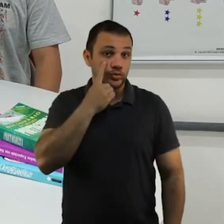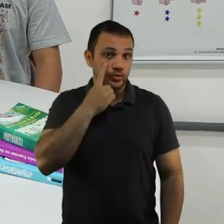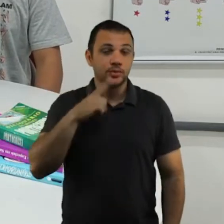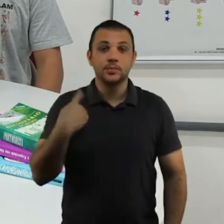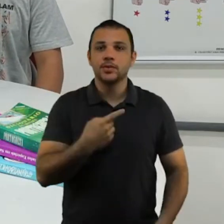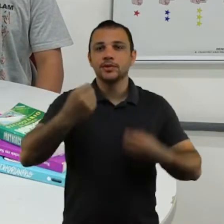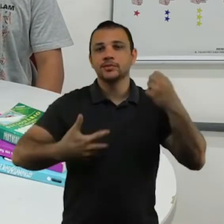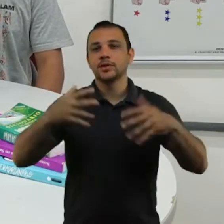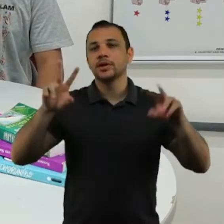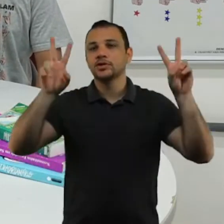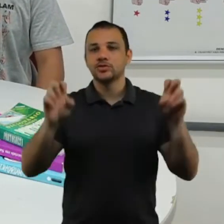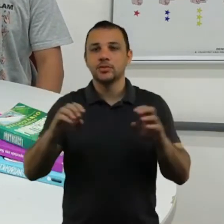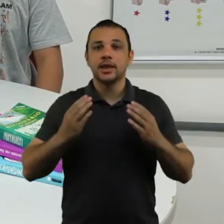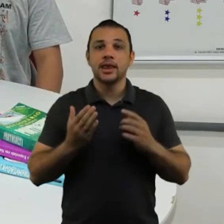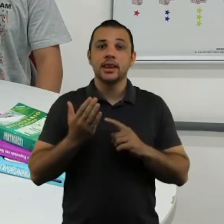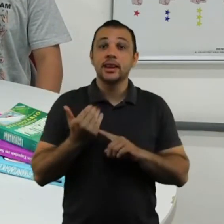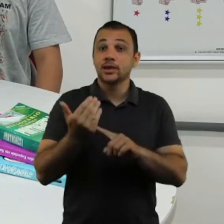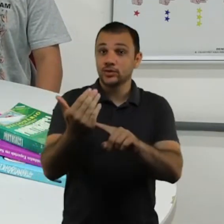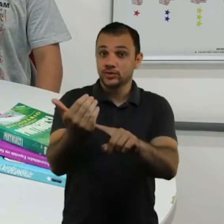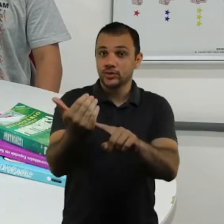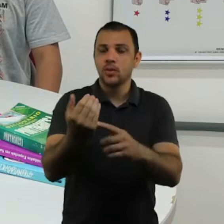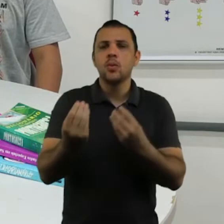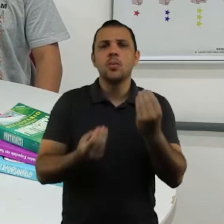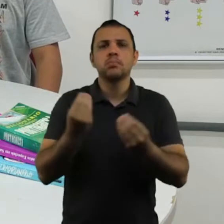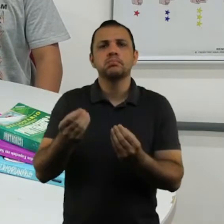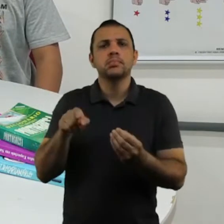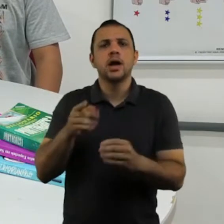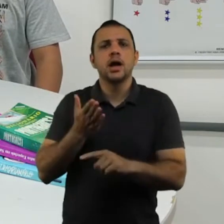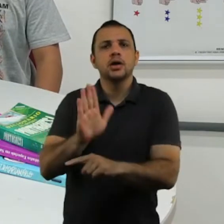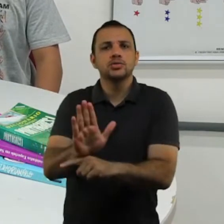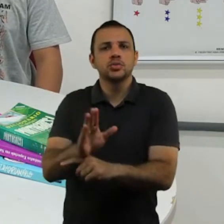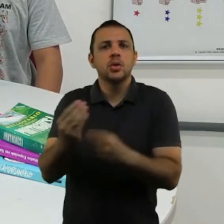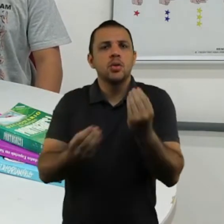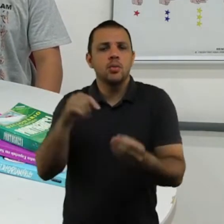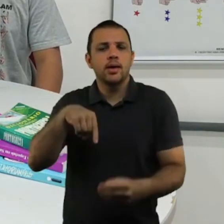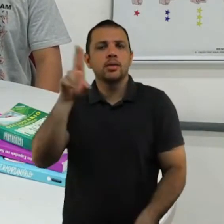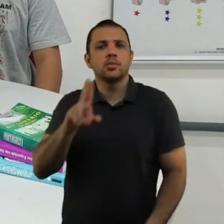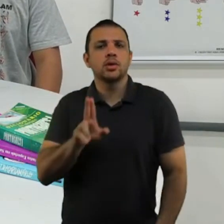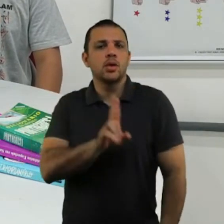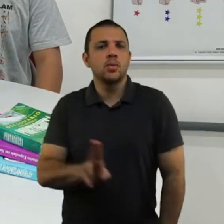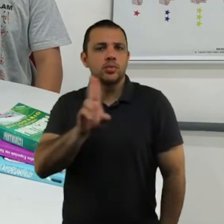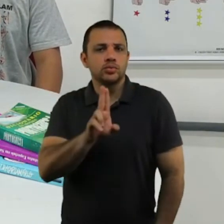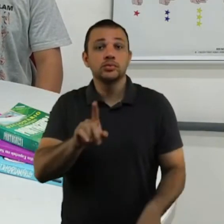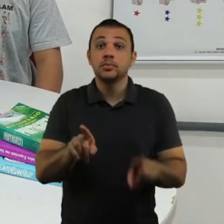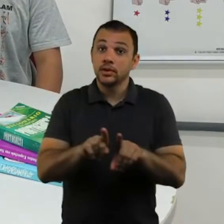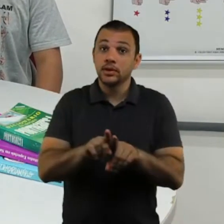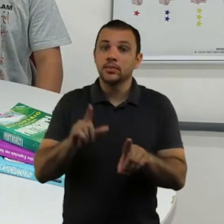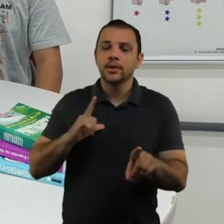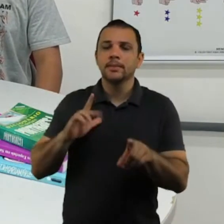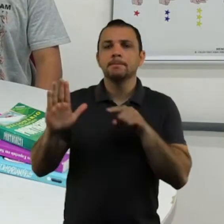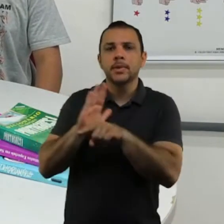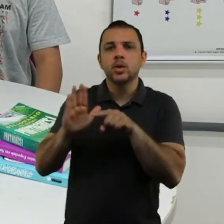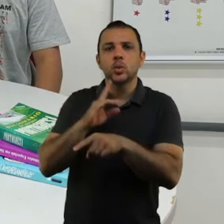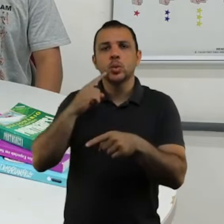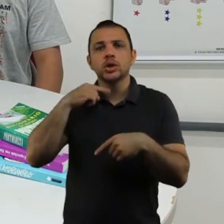assistivas, como elas funcionam, né, as tecnologias que nós temos disponível aqui no Nau e até mesmo responder algumas perguntinhas, tá, que geralmente